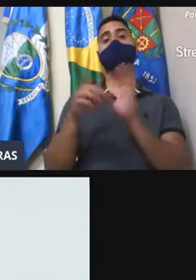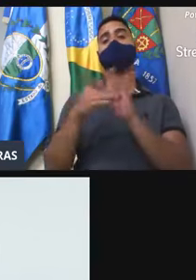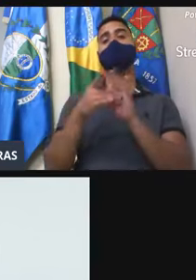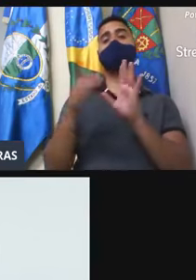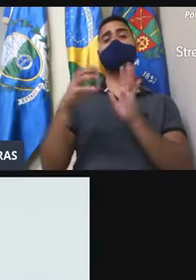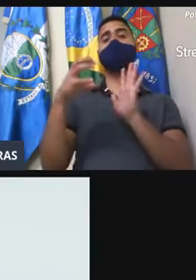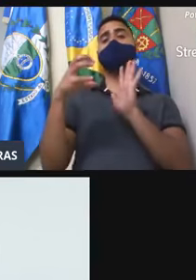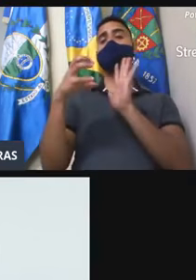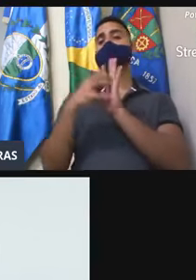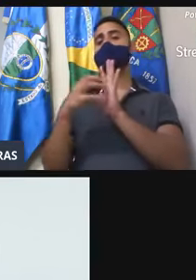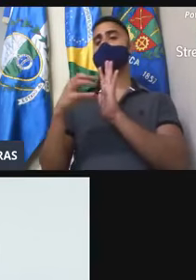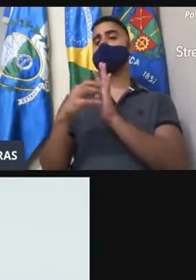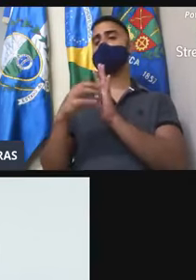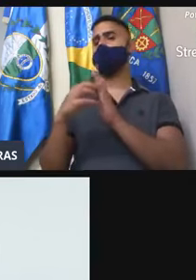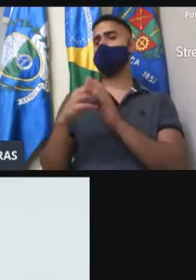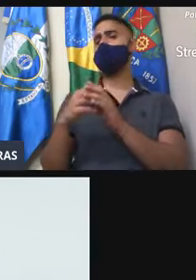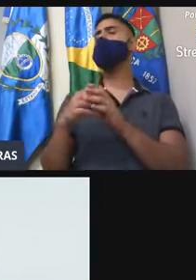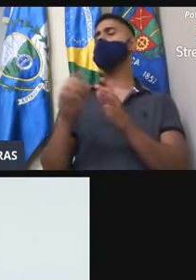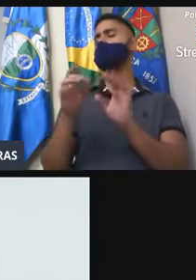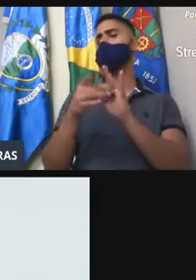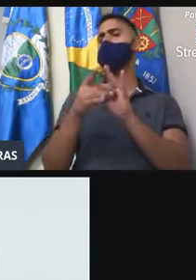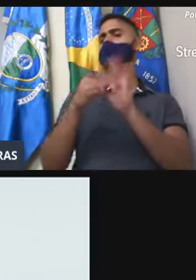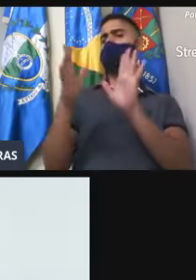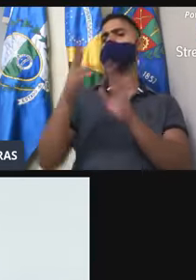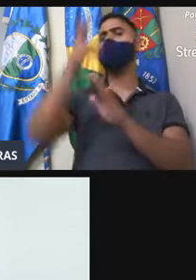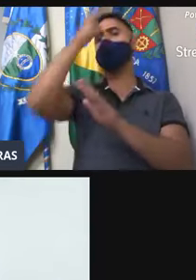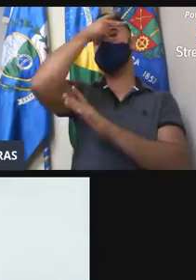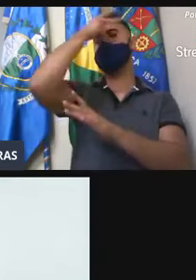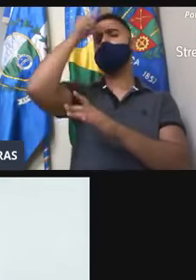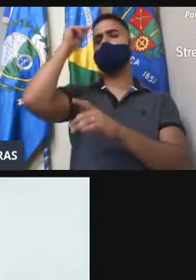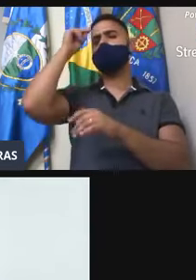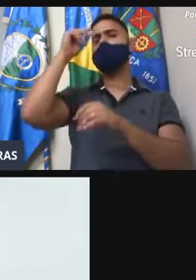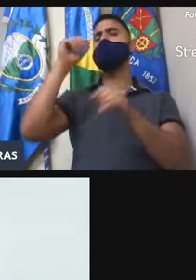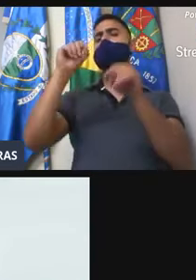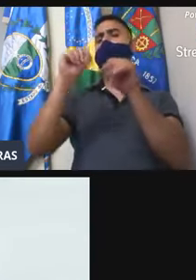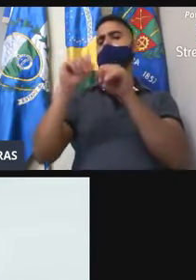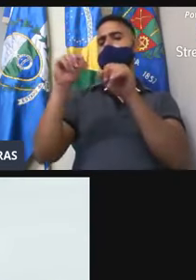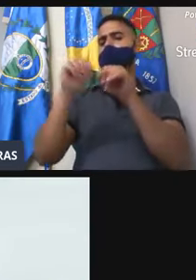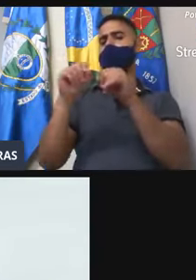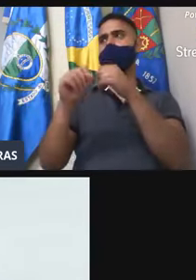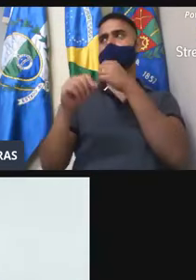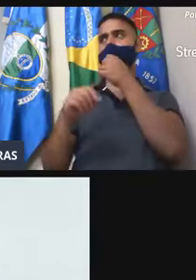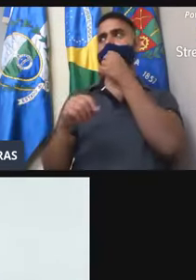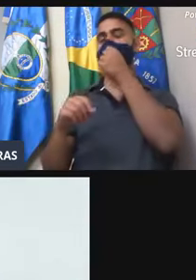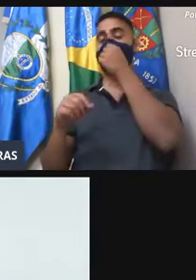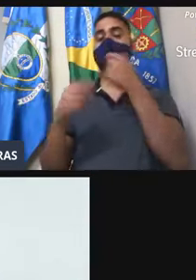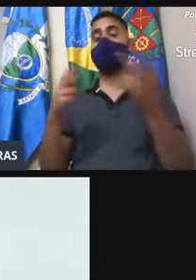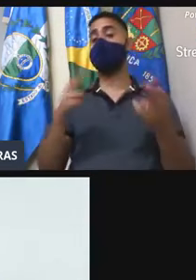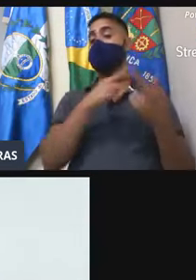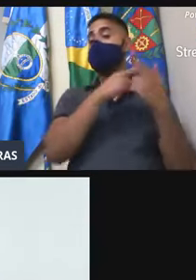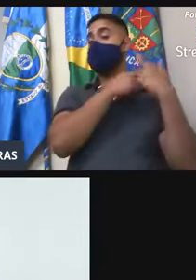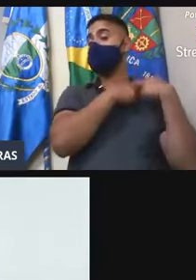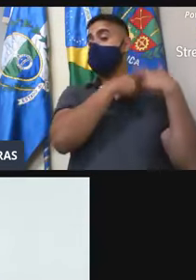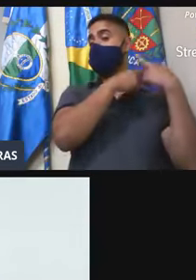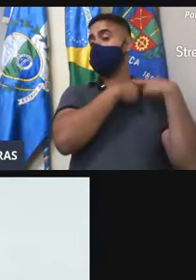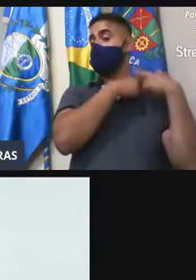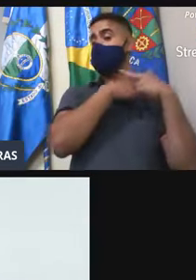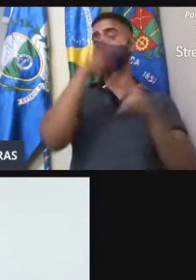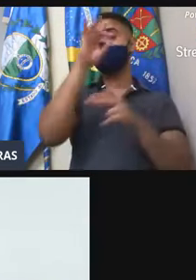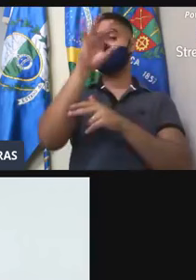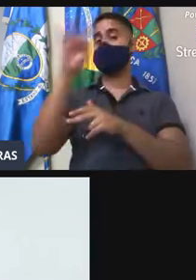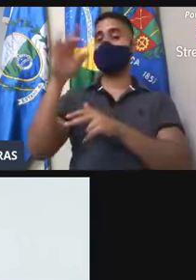Câmara de Vereadores. Os vereadores iam ter que autorizar o prefeito a fazer isso. Olha a responsabilidade que está sobre os nossos